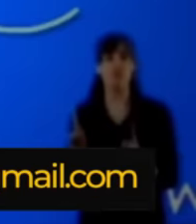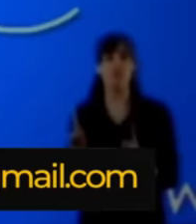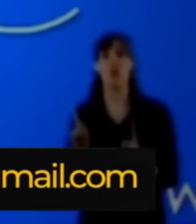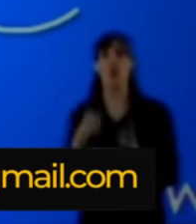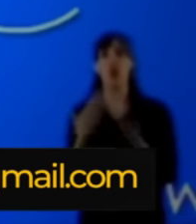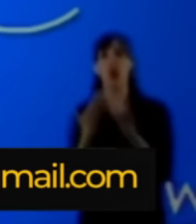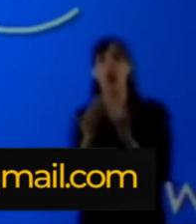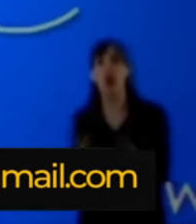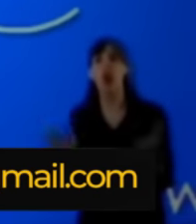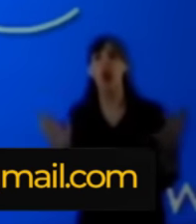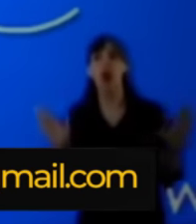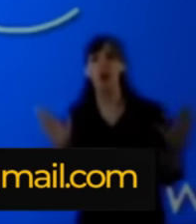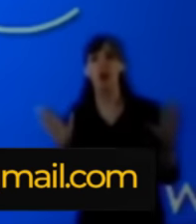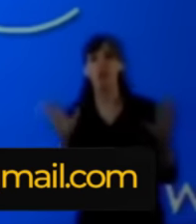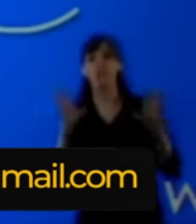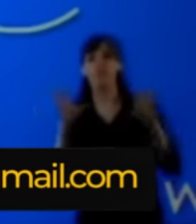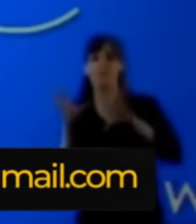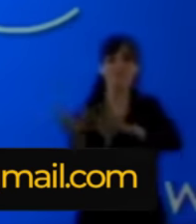existe.